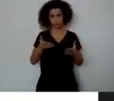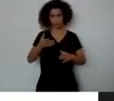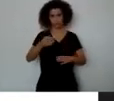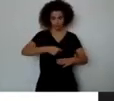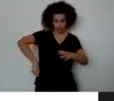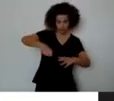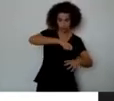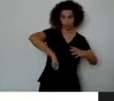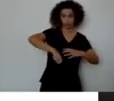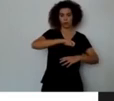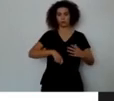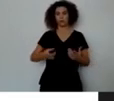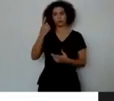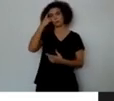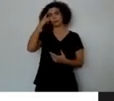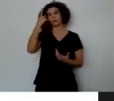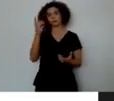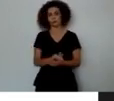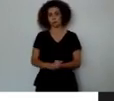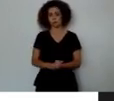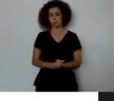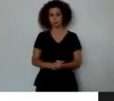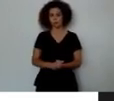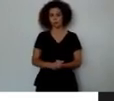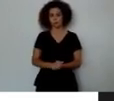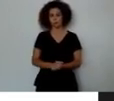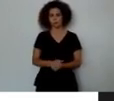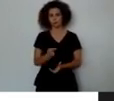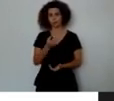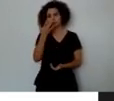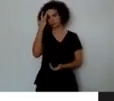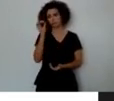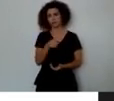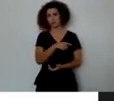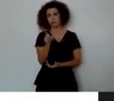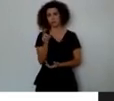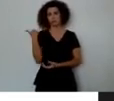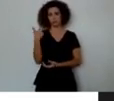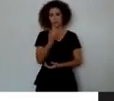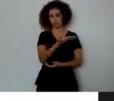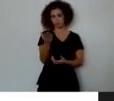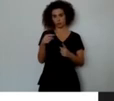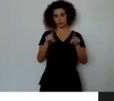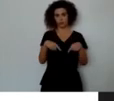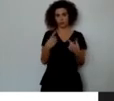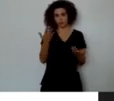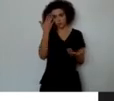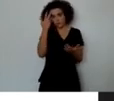que pensa aí na primeira, qual que é a primeira imagem? Não sei quantas gerações eu tenho aqui nessa sala, nessa